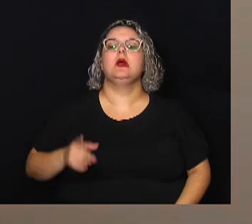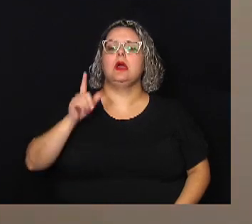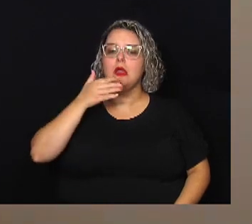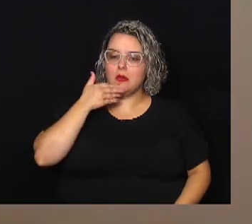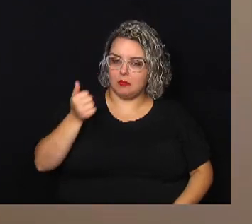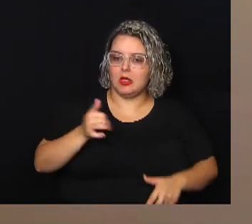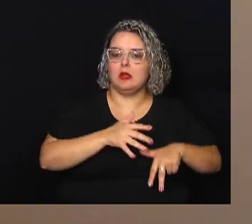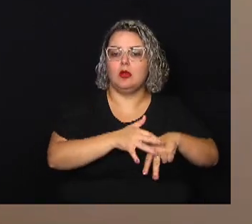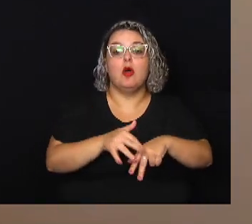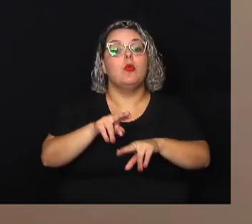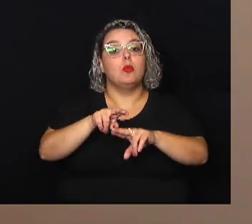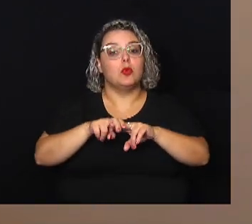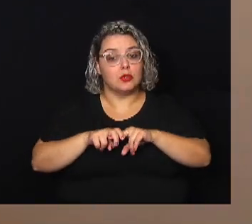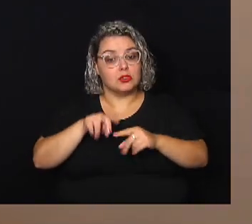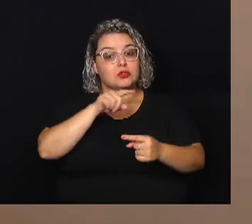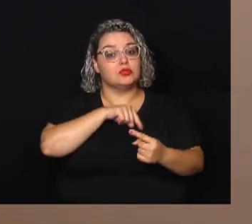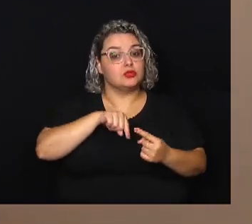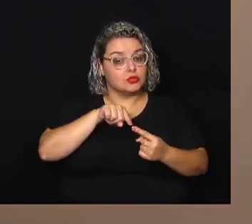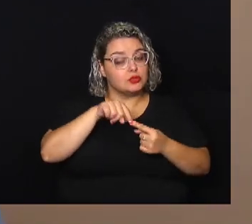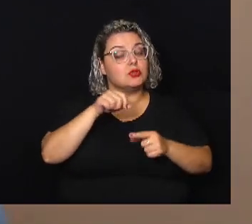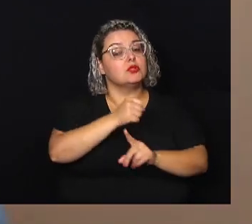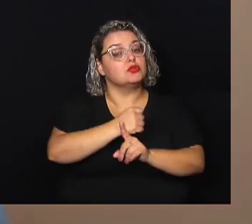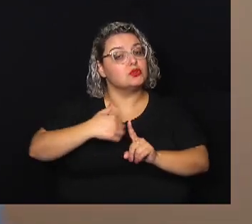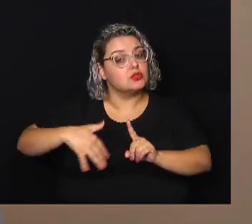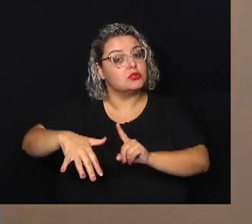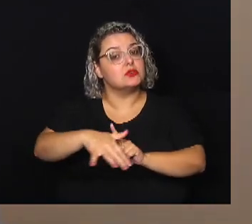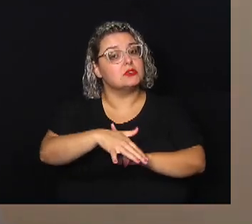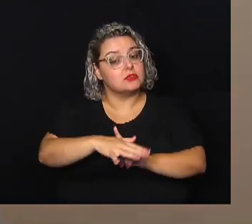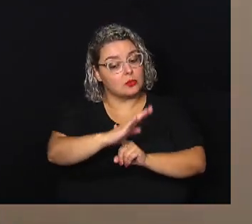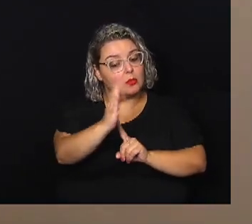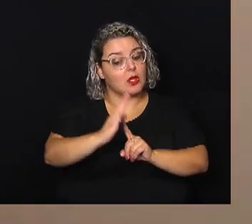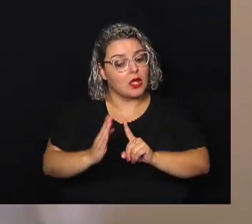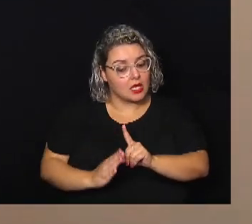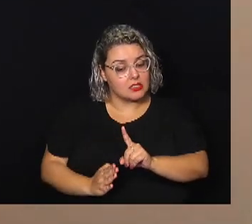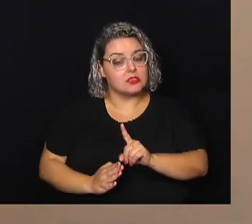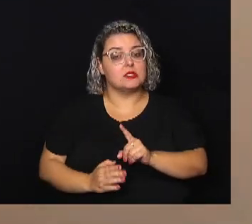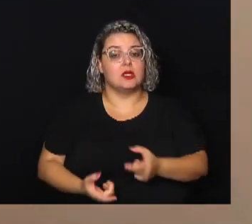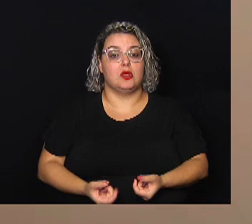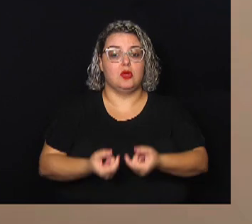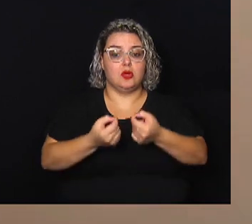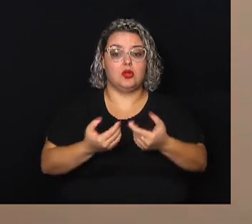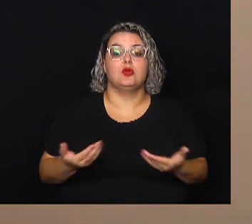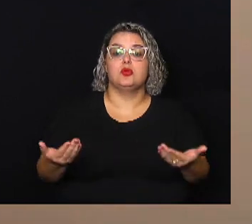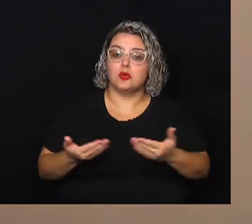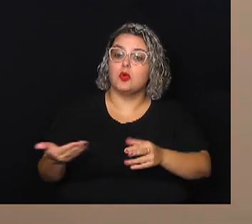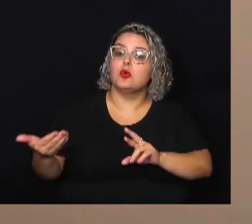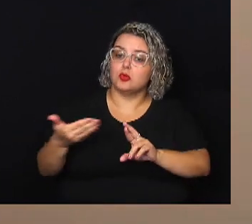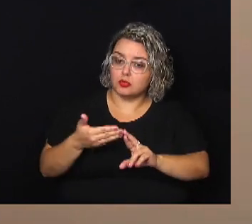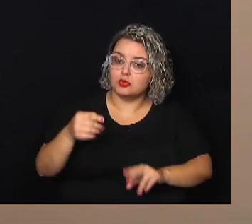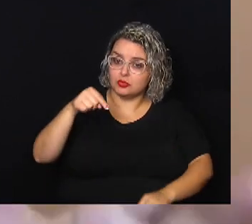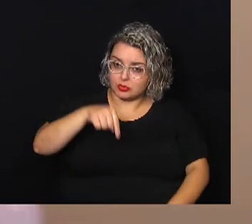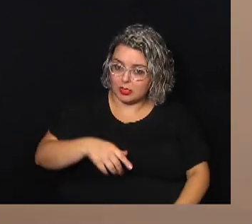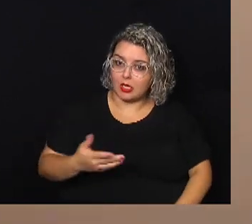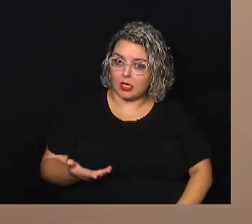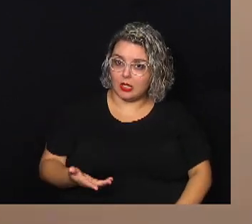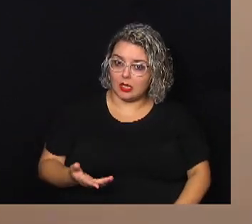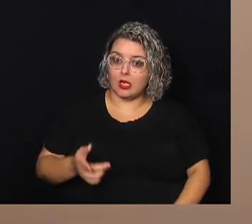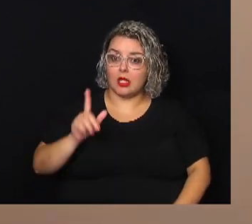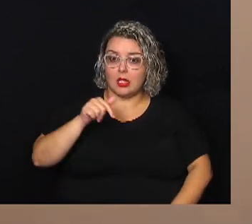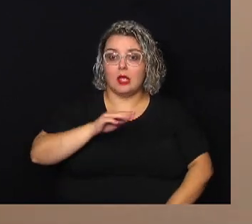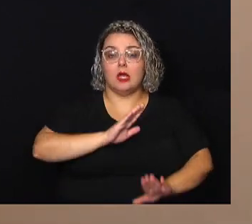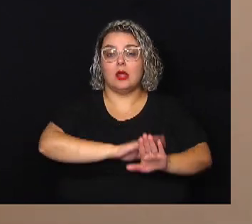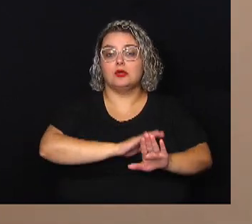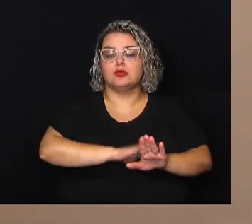que um dos objetivos da Sociedade Brasileira de Cirurgia Oncológica, da qual hoje eu estou representando aqui, é atuar nas